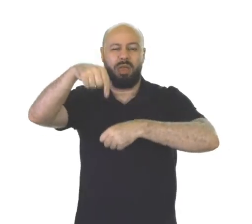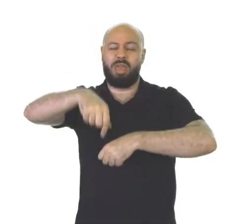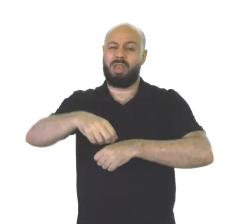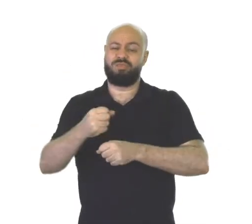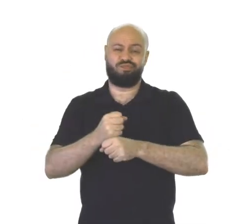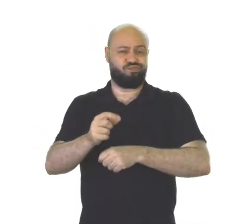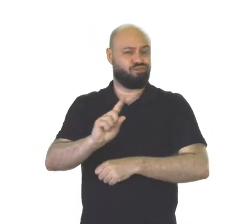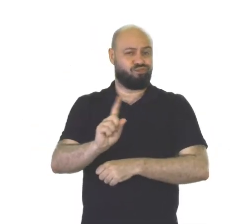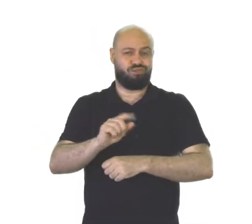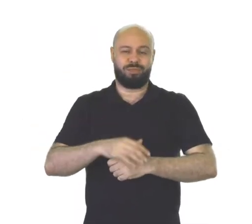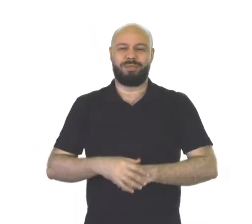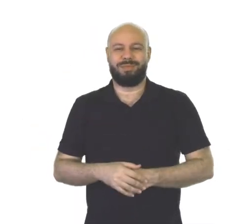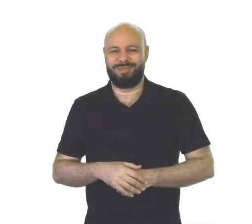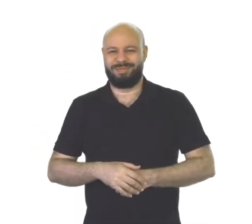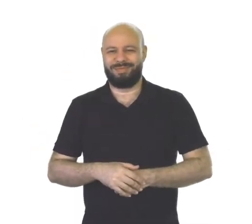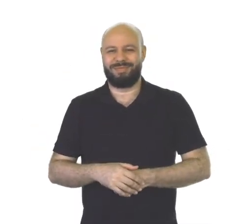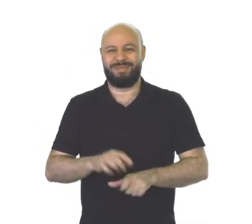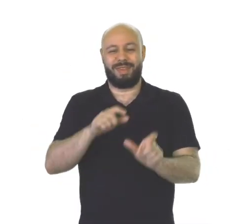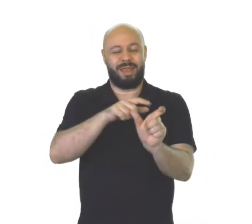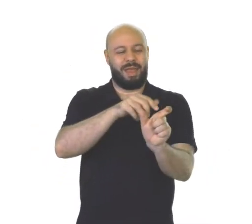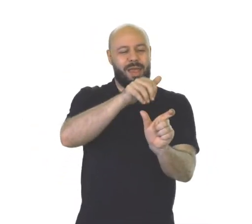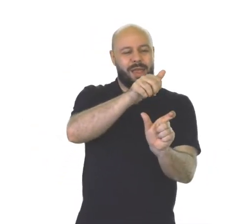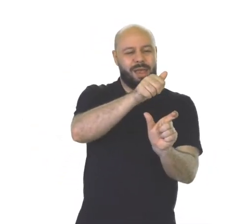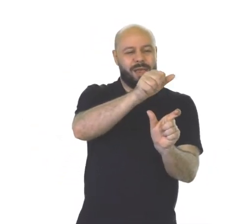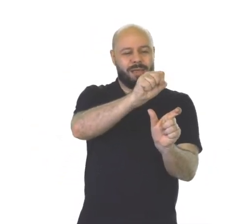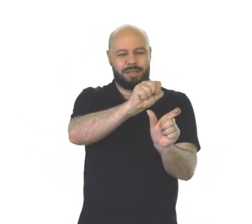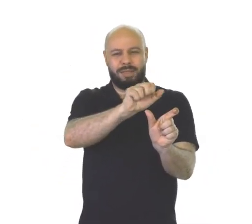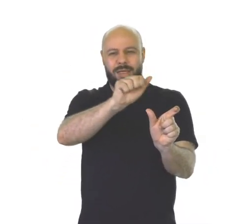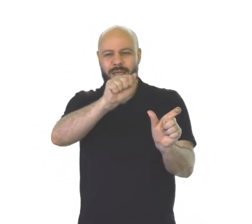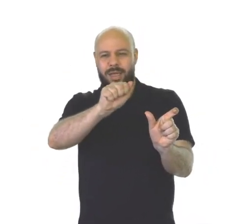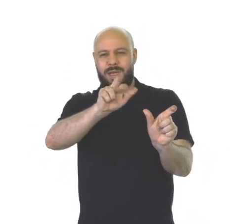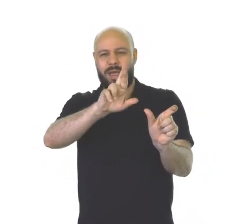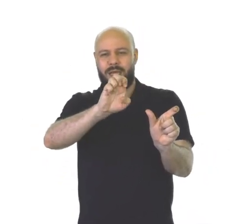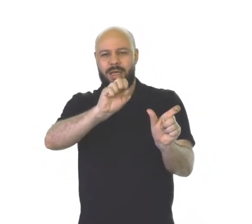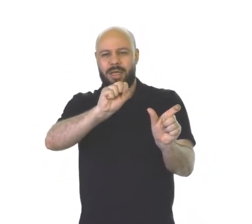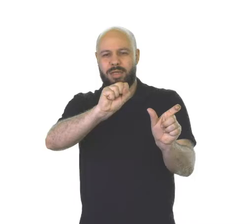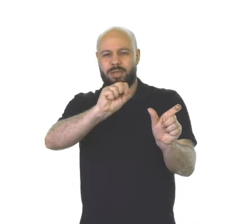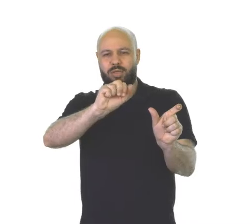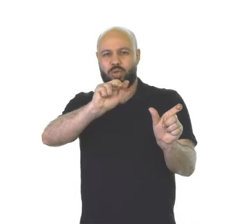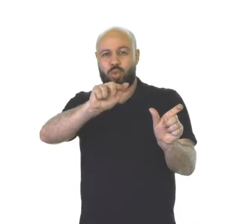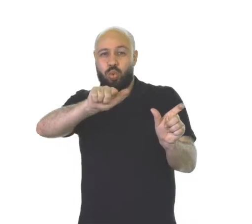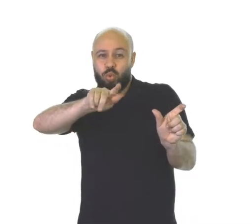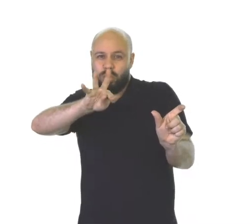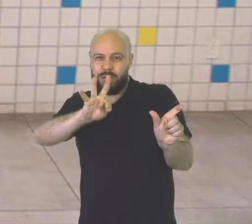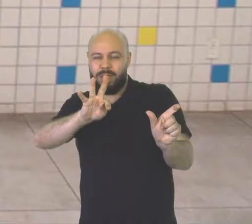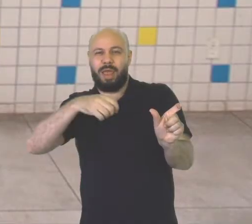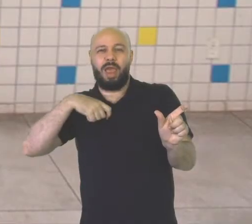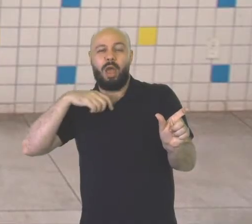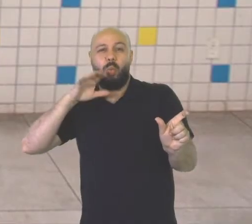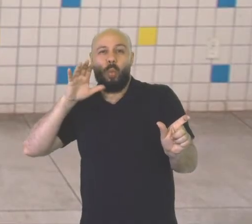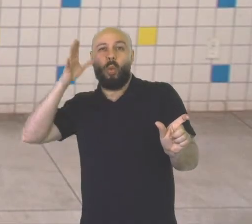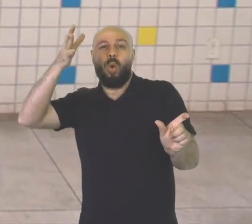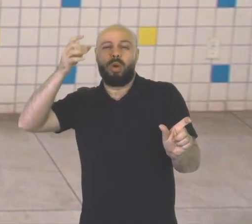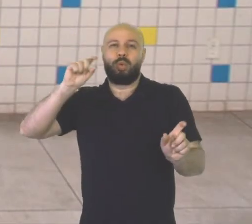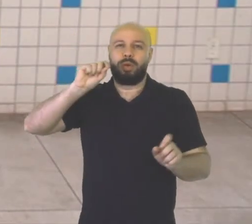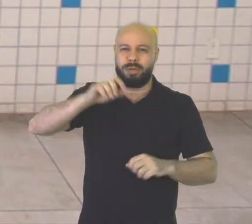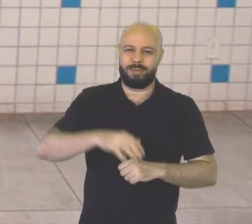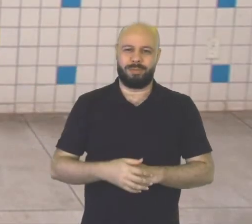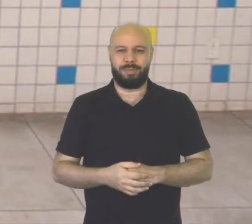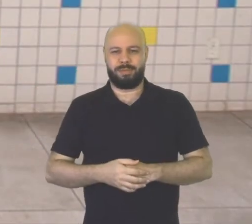Então, as a result, expressando aí um efeito, um resultado. Eu vou colocar aqui na